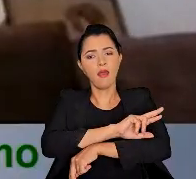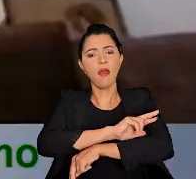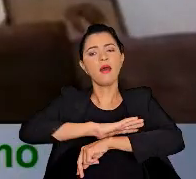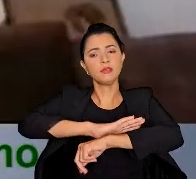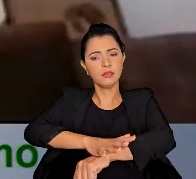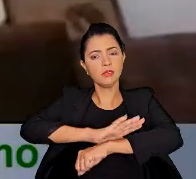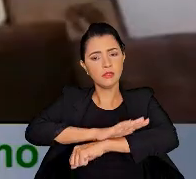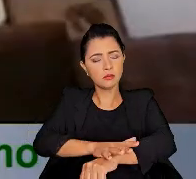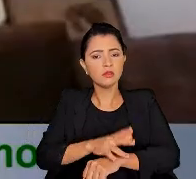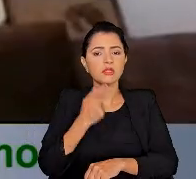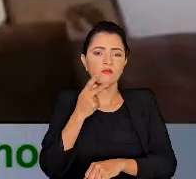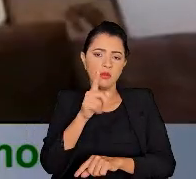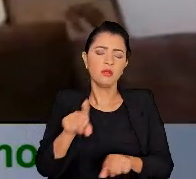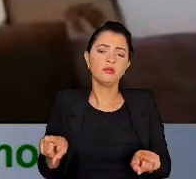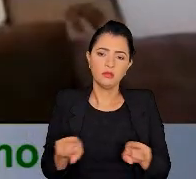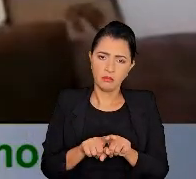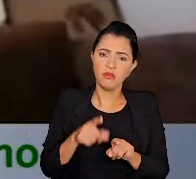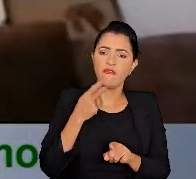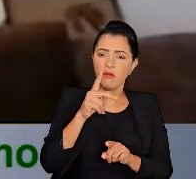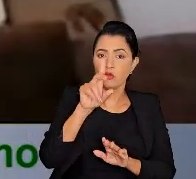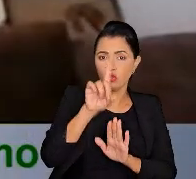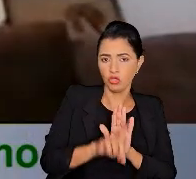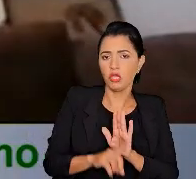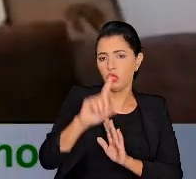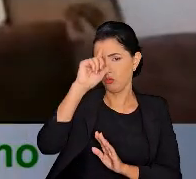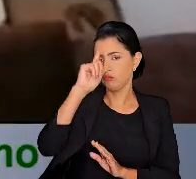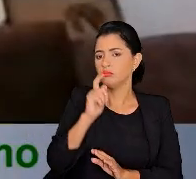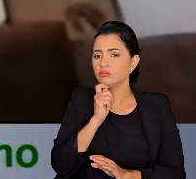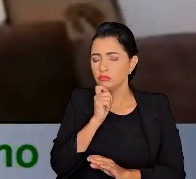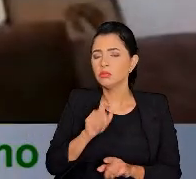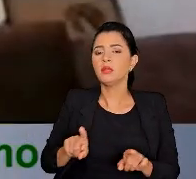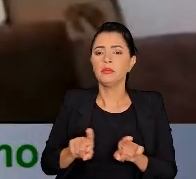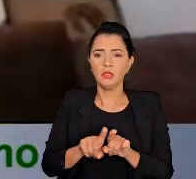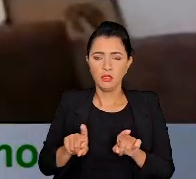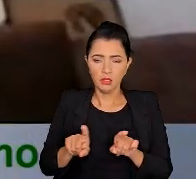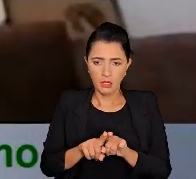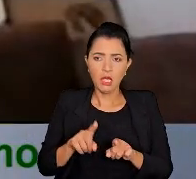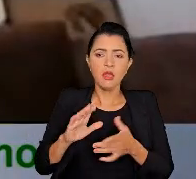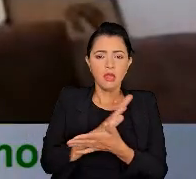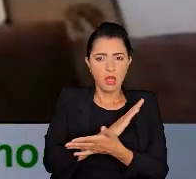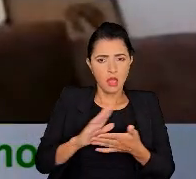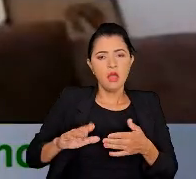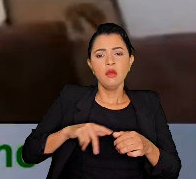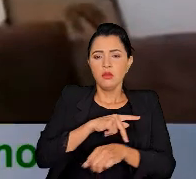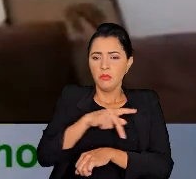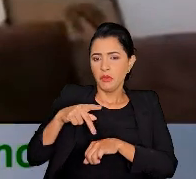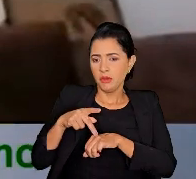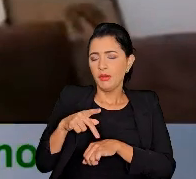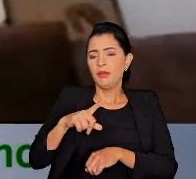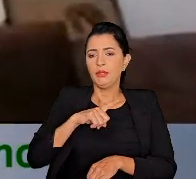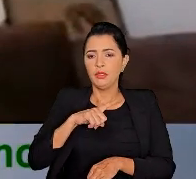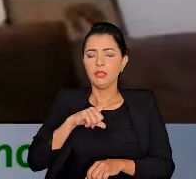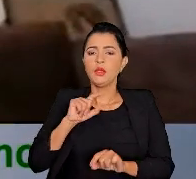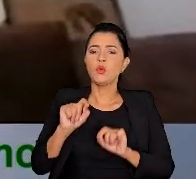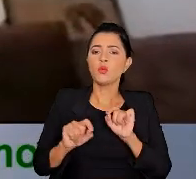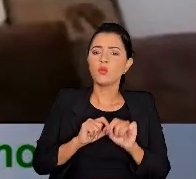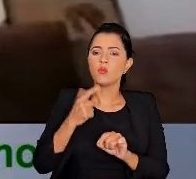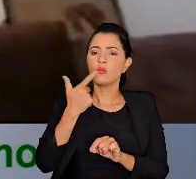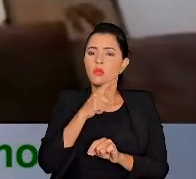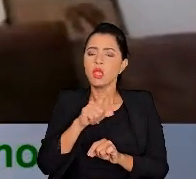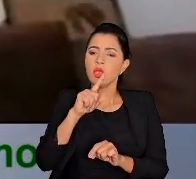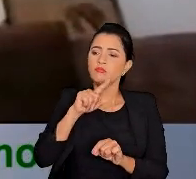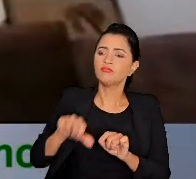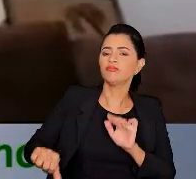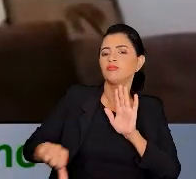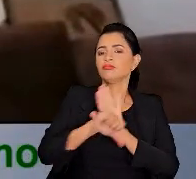faz menção, fala sobre o direito estrangeiro, e existem alguns países que, inclusive, eles criminalizam